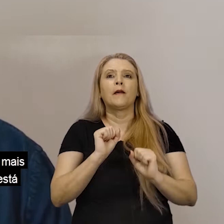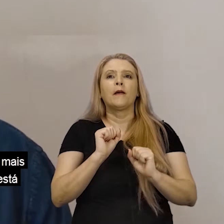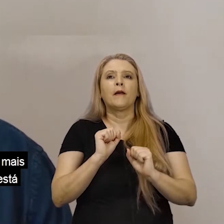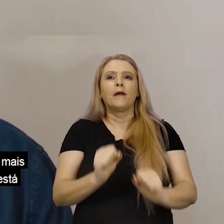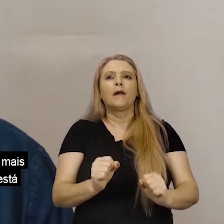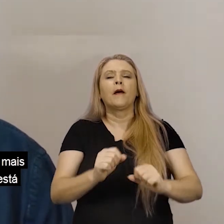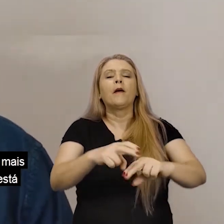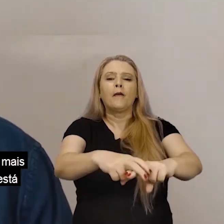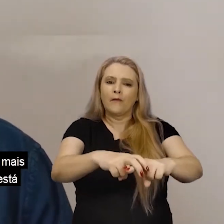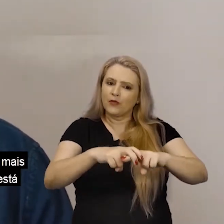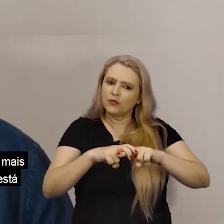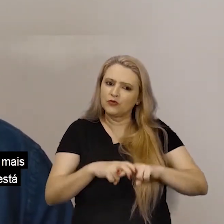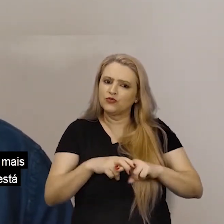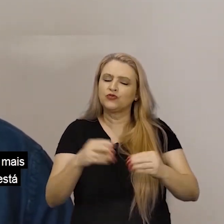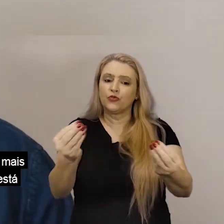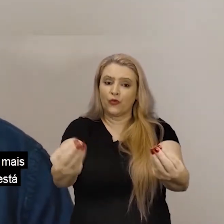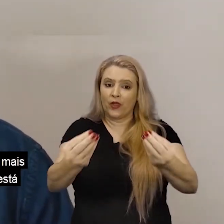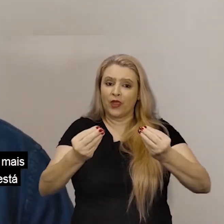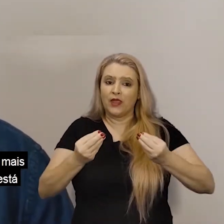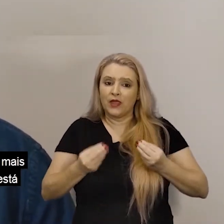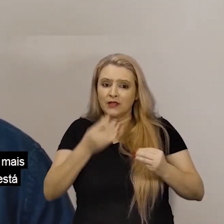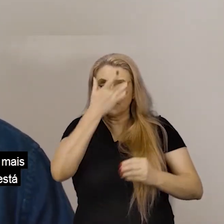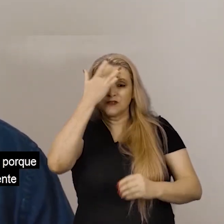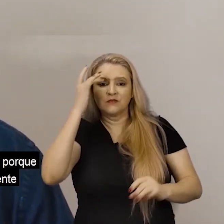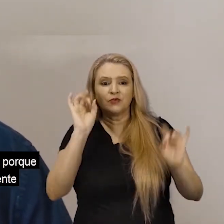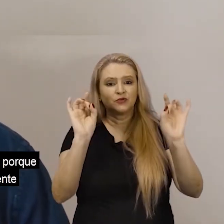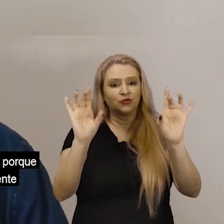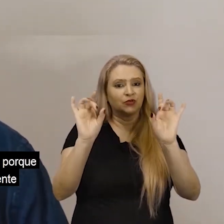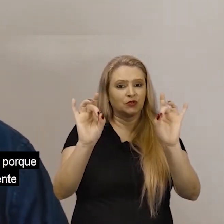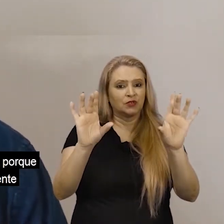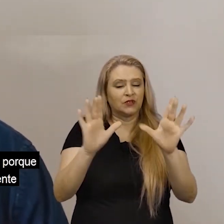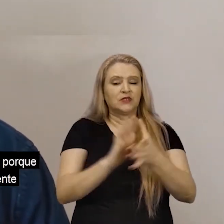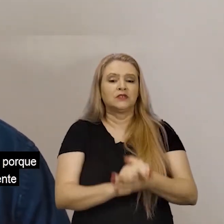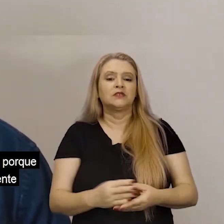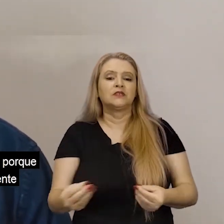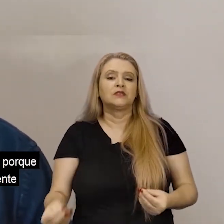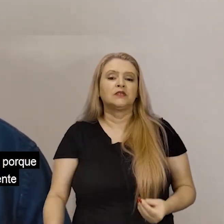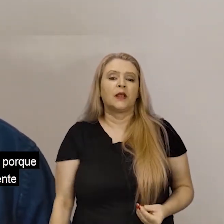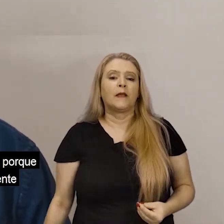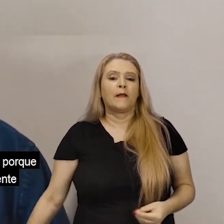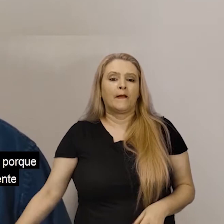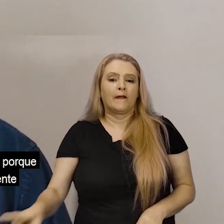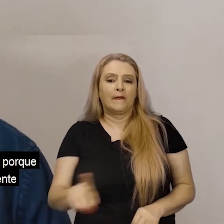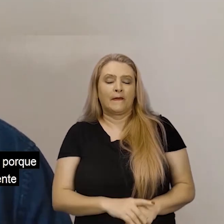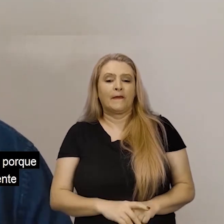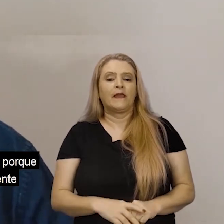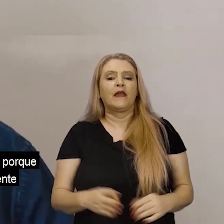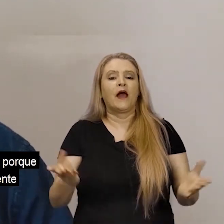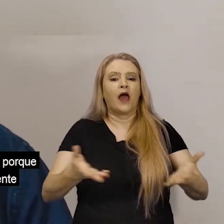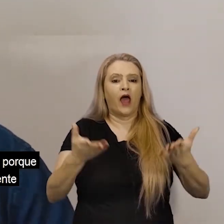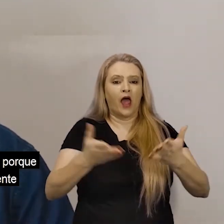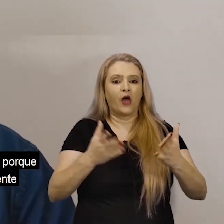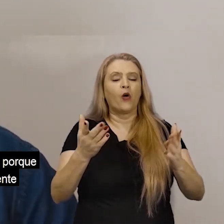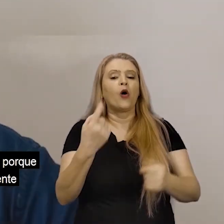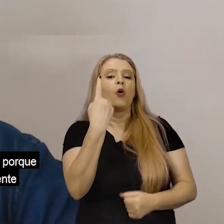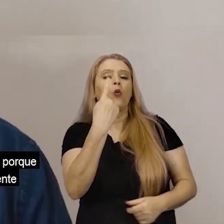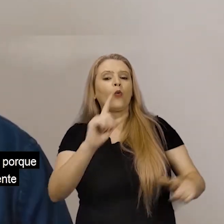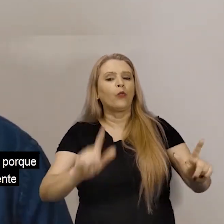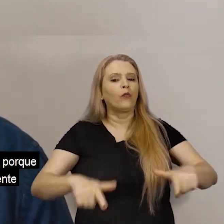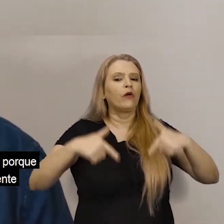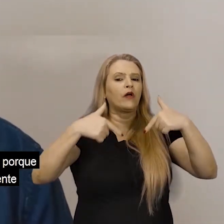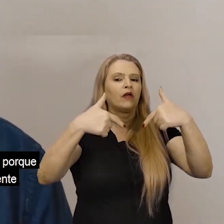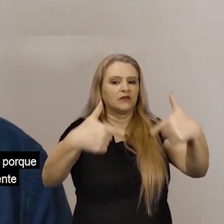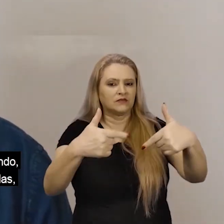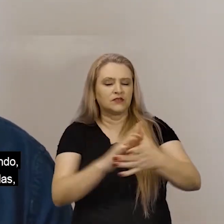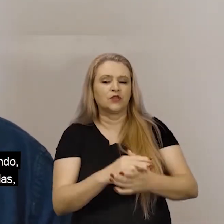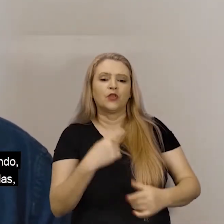mais inclusiva. Esse documentário que a gente está fazendo no momento, ele é uma dessas ações, porque a gente quer trazer a público tudo